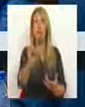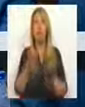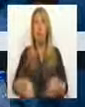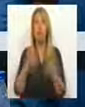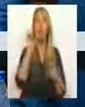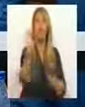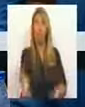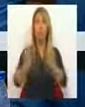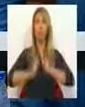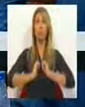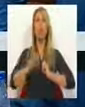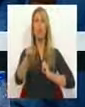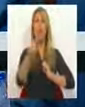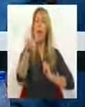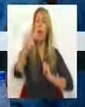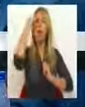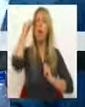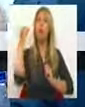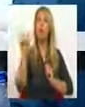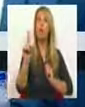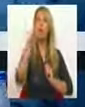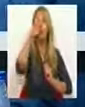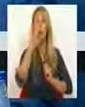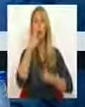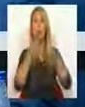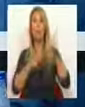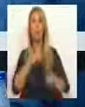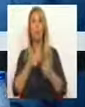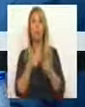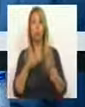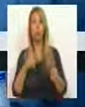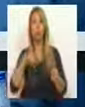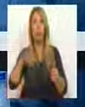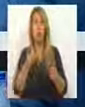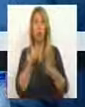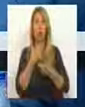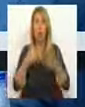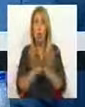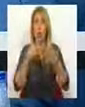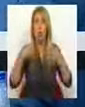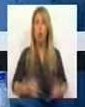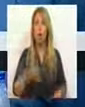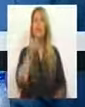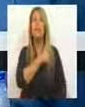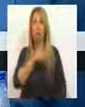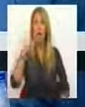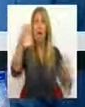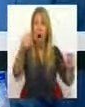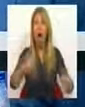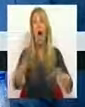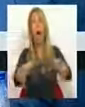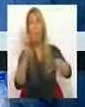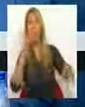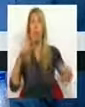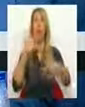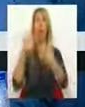E convém não esquecer e lembrar os portugueses que todos os sacrifícios que passaram foi graças ao seu governo, foi graças à vossa atuação de